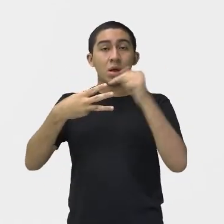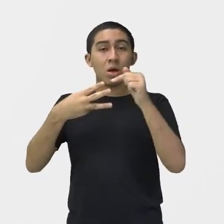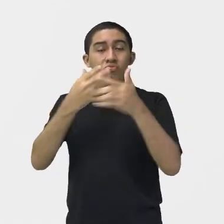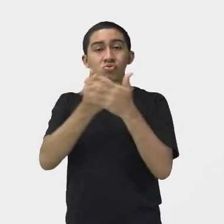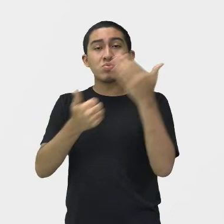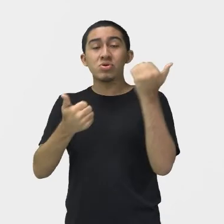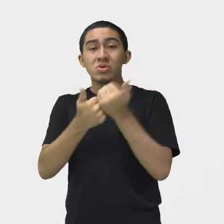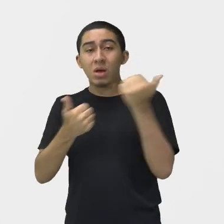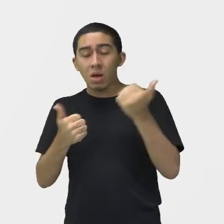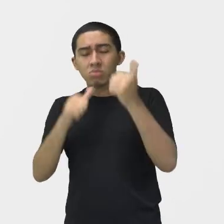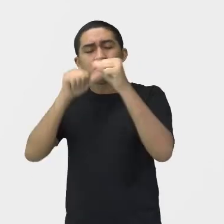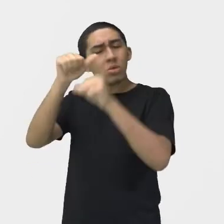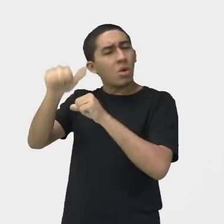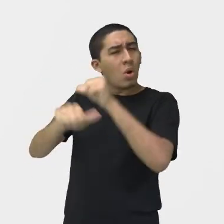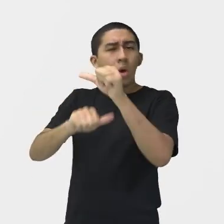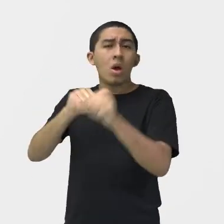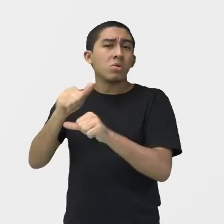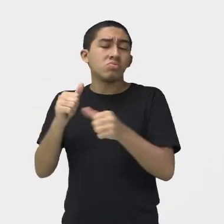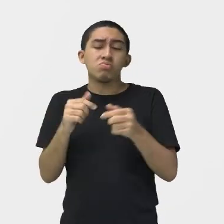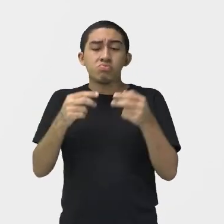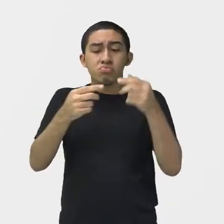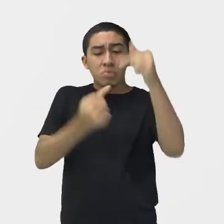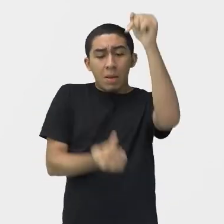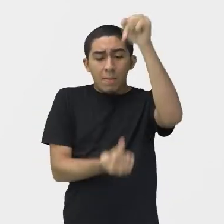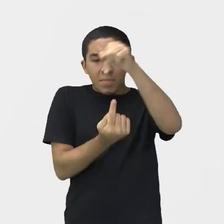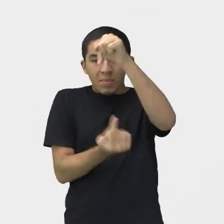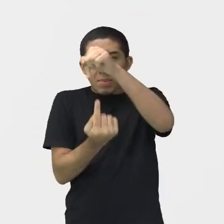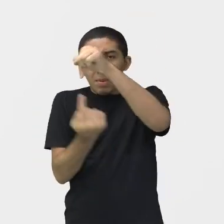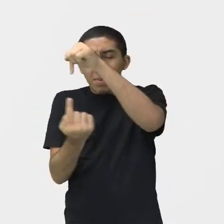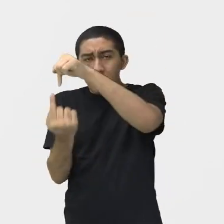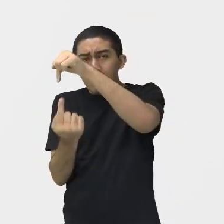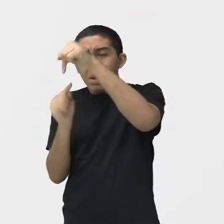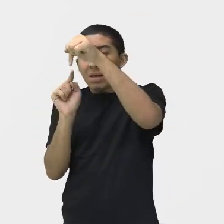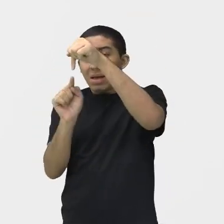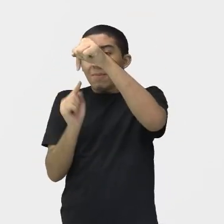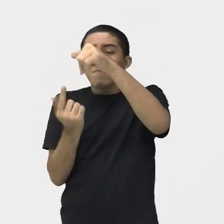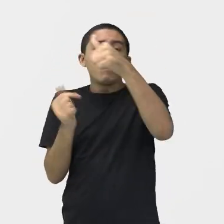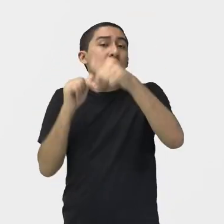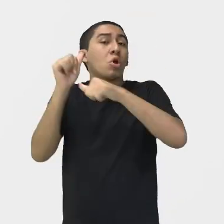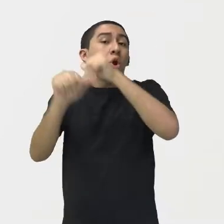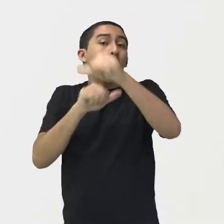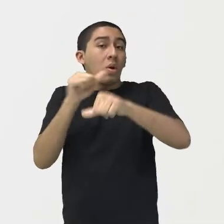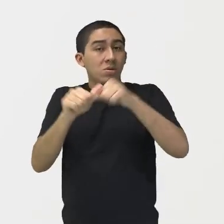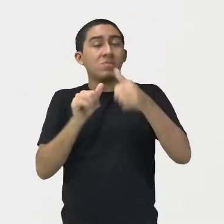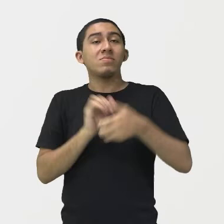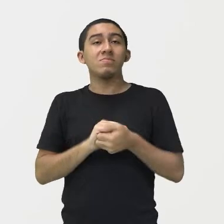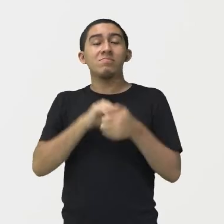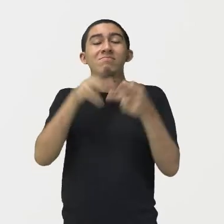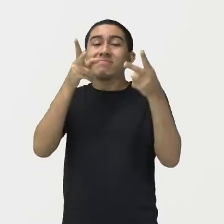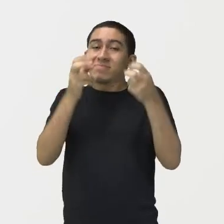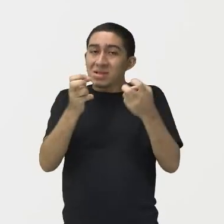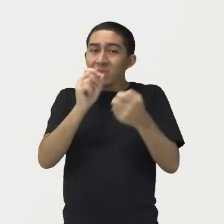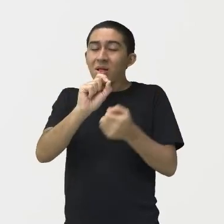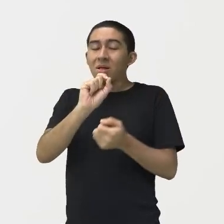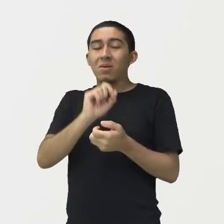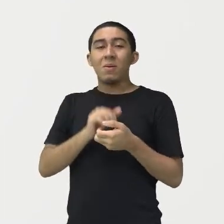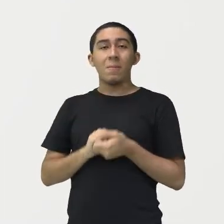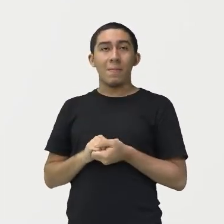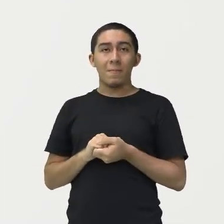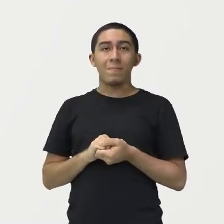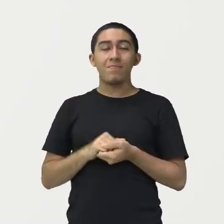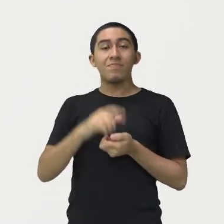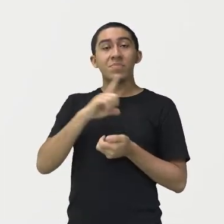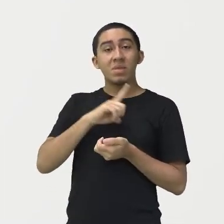Substituição, troca de um ou mais pares de bases nitrogenadas. A gente viu lá que